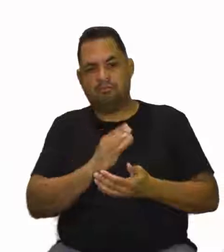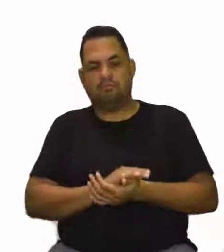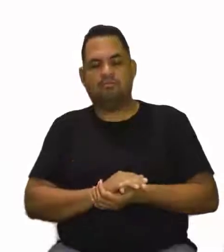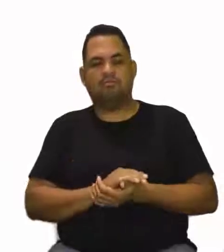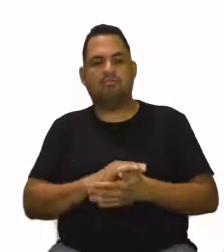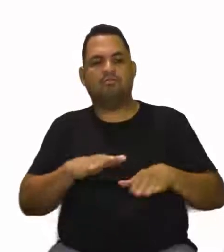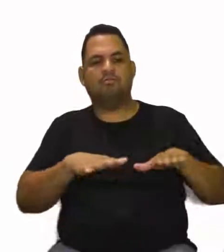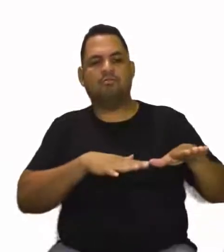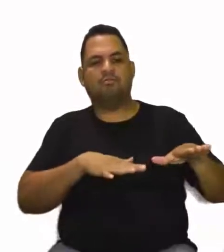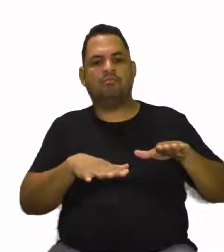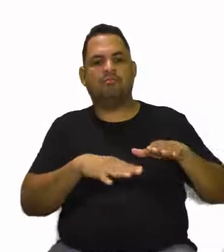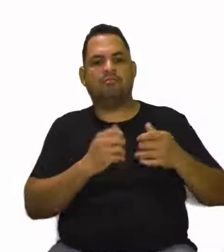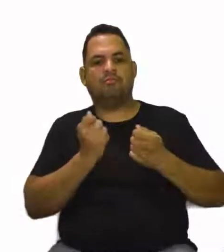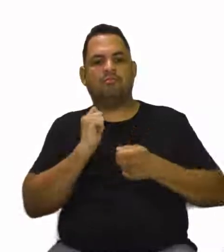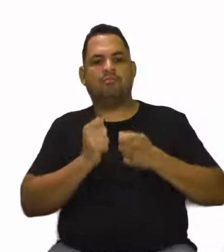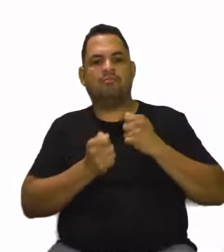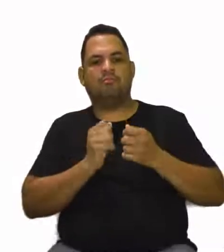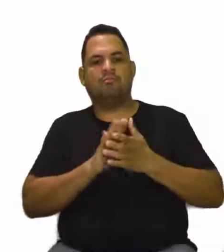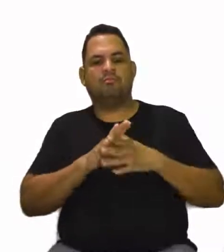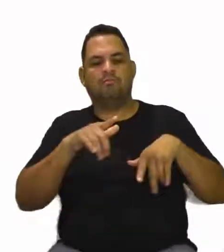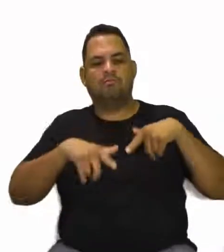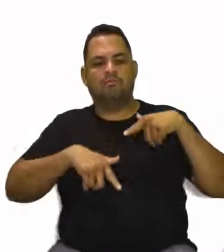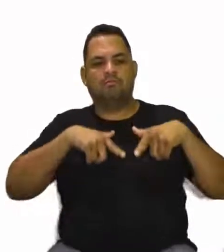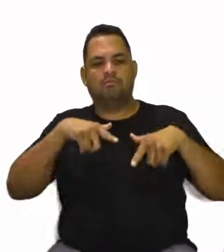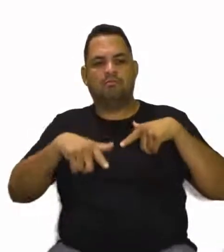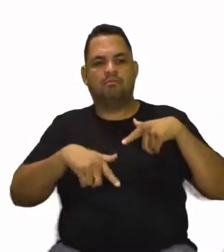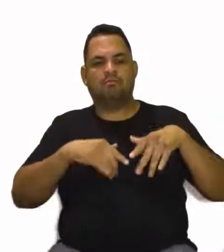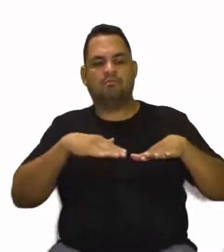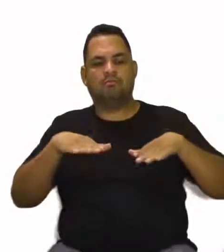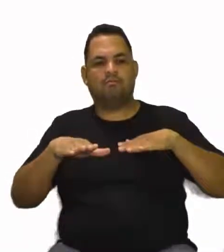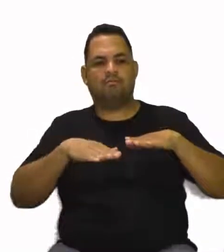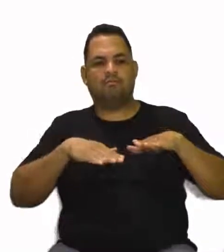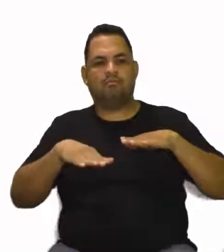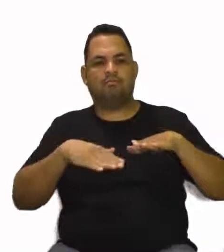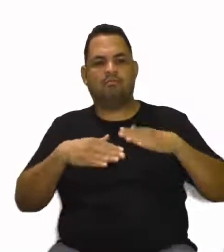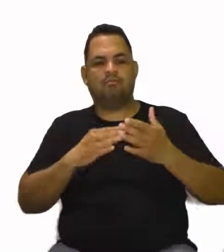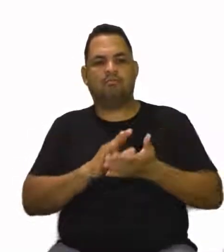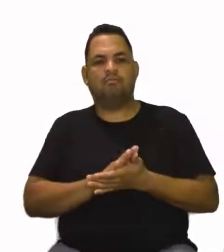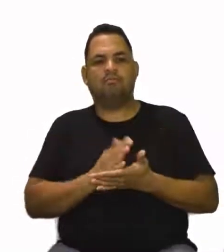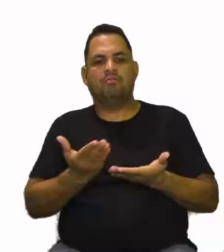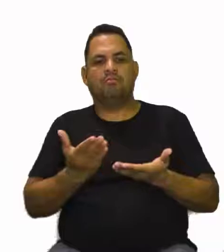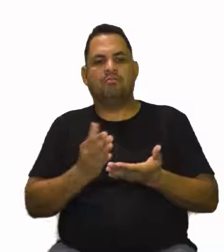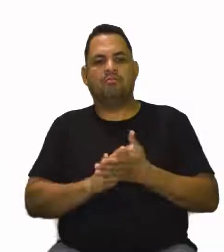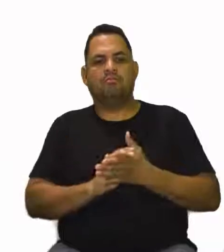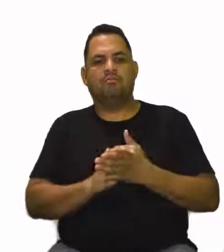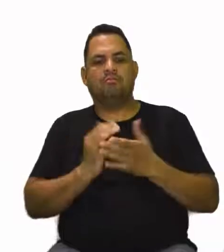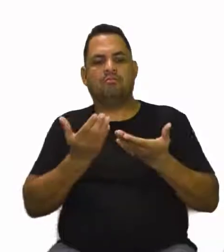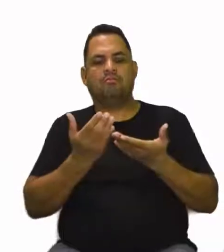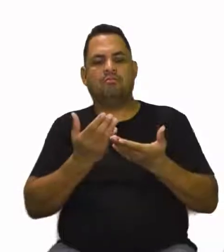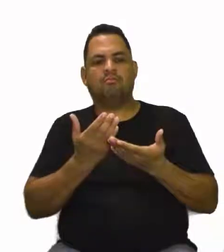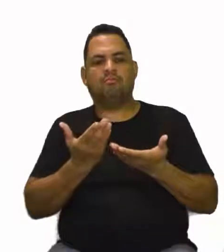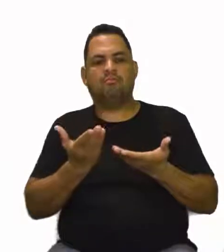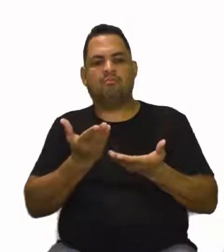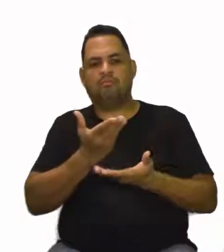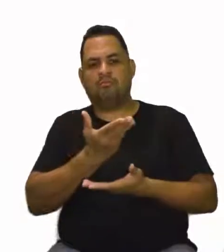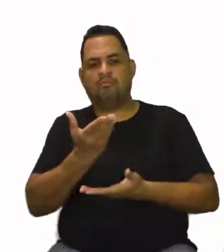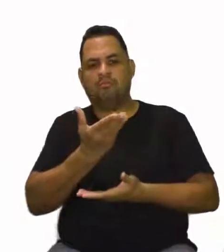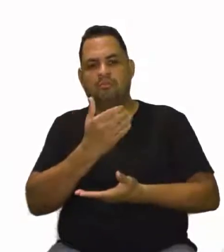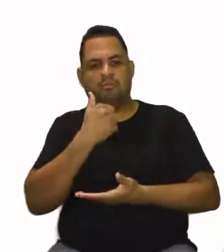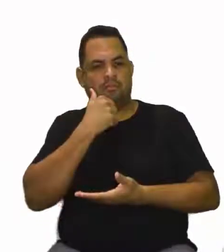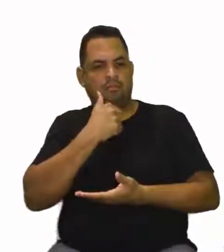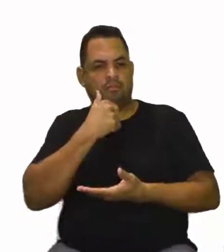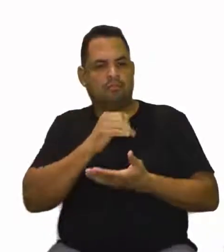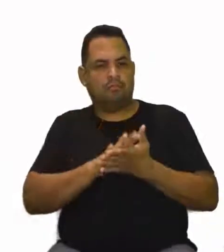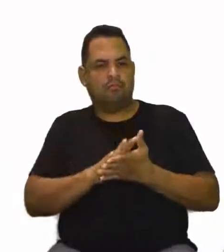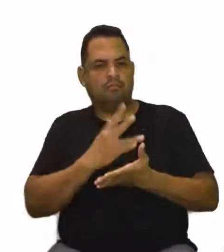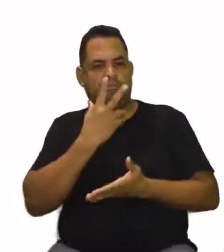o movimento funcional aí. Trabalhando movimentos com atividades aqui, por exemplo, essa moça está